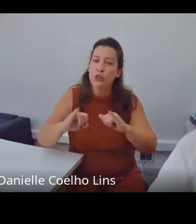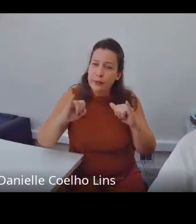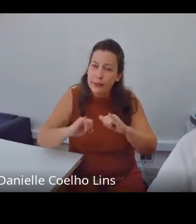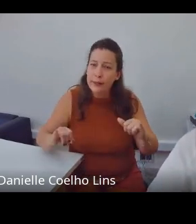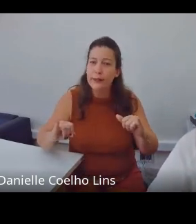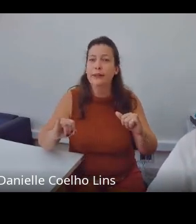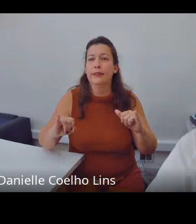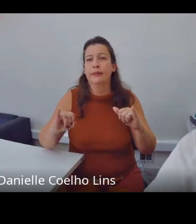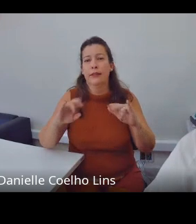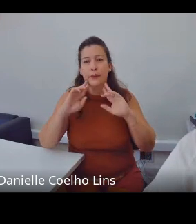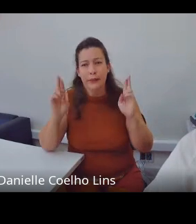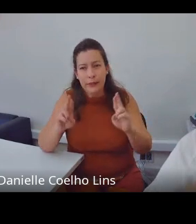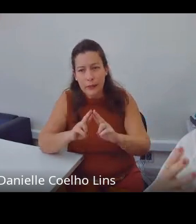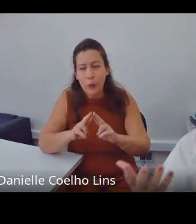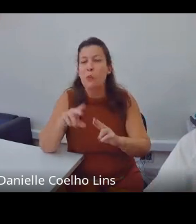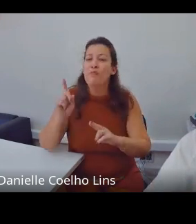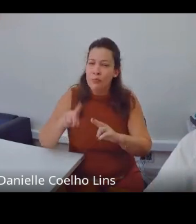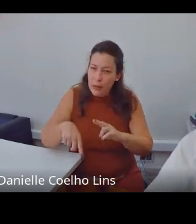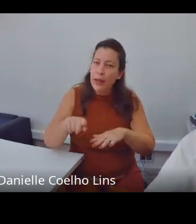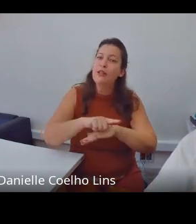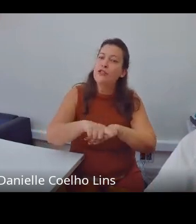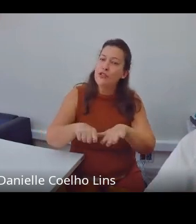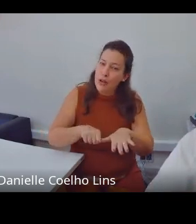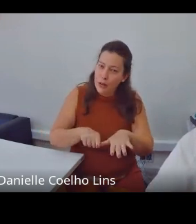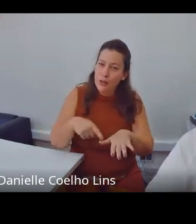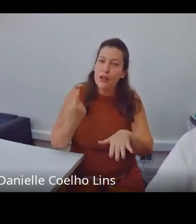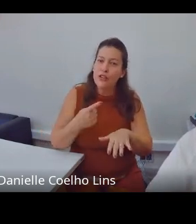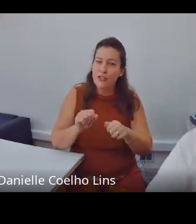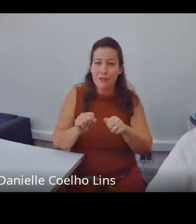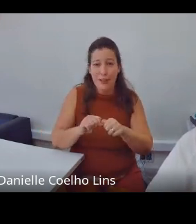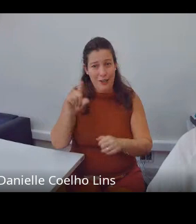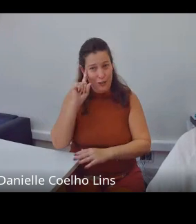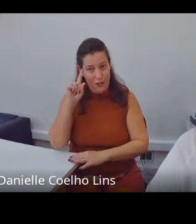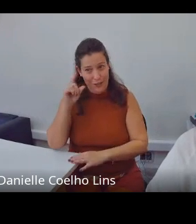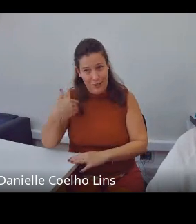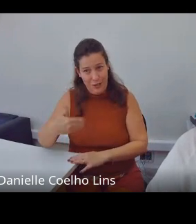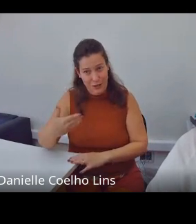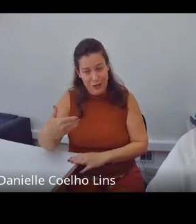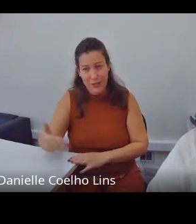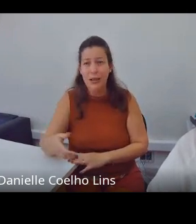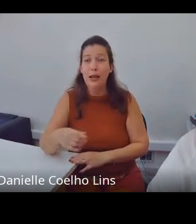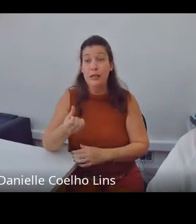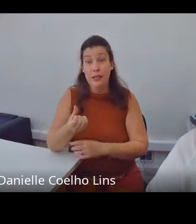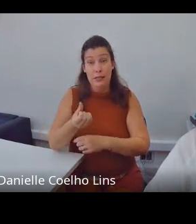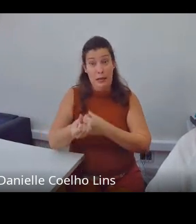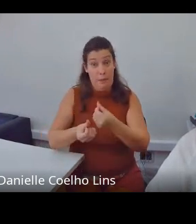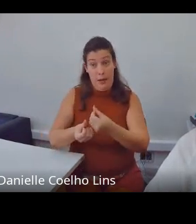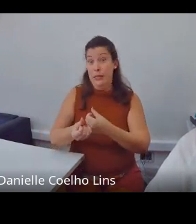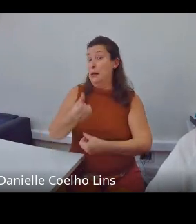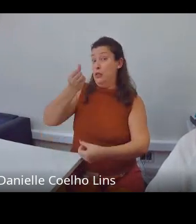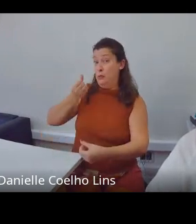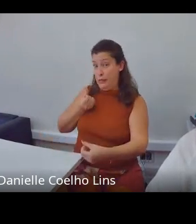isso tudo são gêneros. São coisas que a gente faz no dia a dia. Então, no semestre passado, nós observamos que